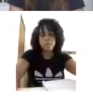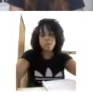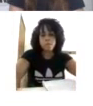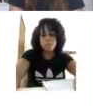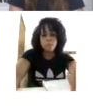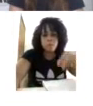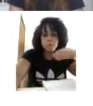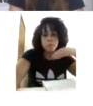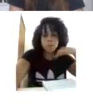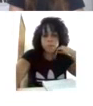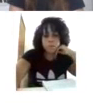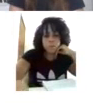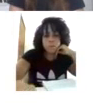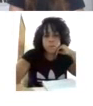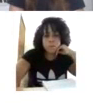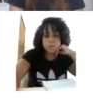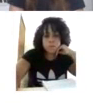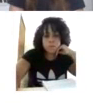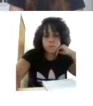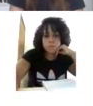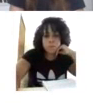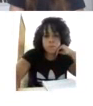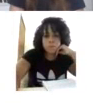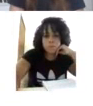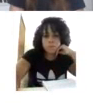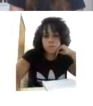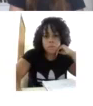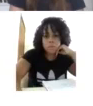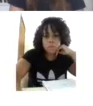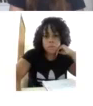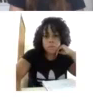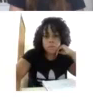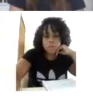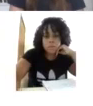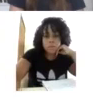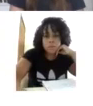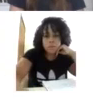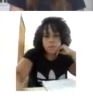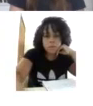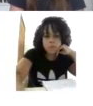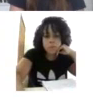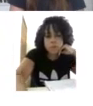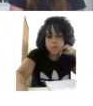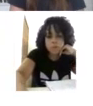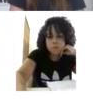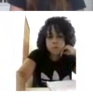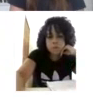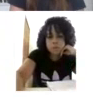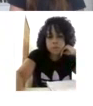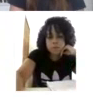primeiro desafio partiu de uma portaria, né, publicada pelo MEC em 17 de março de 2020, né, a